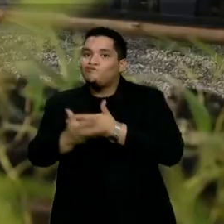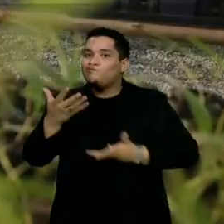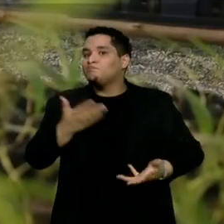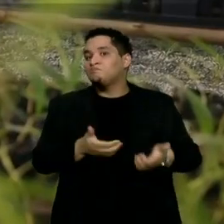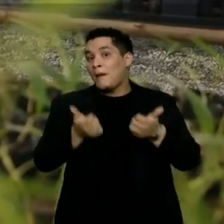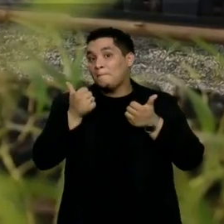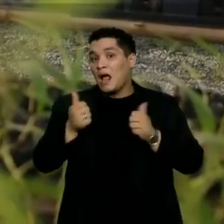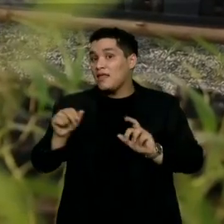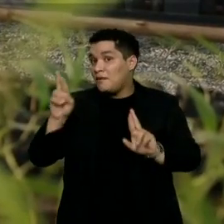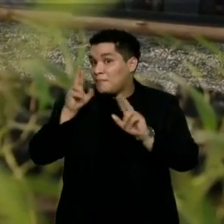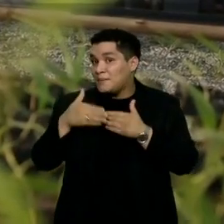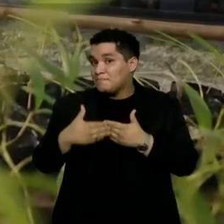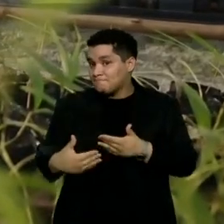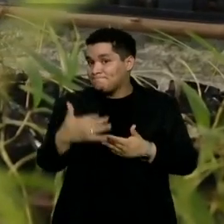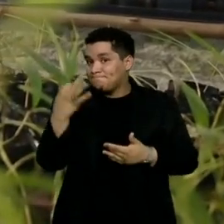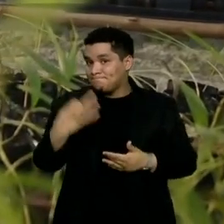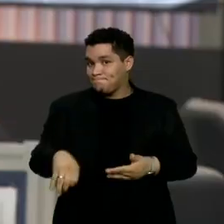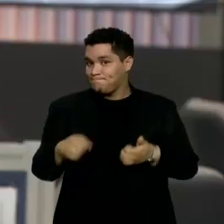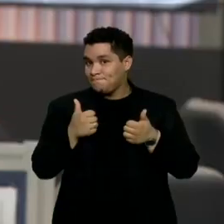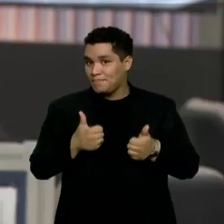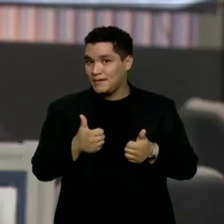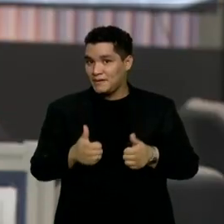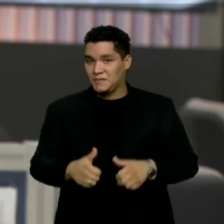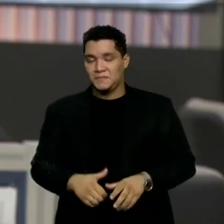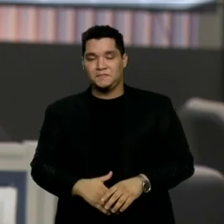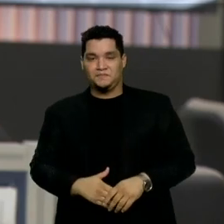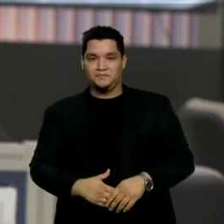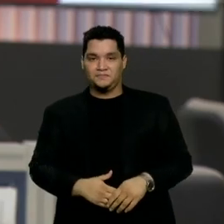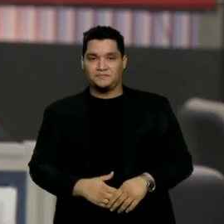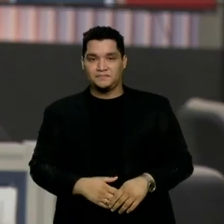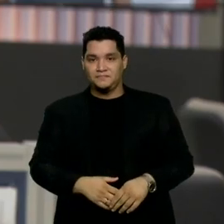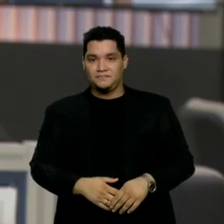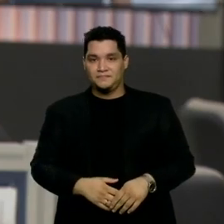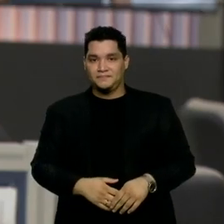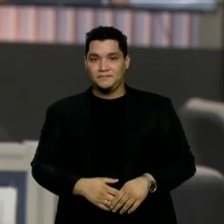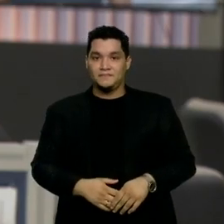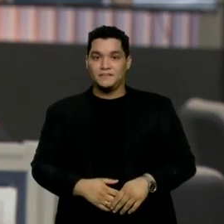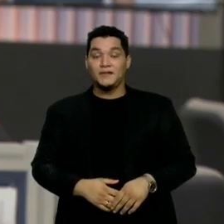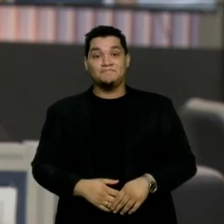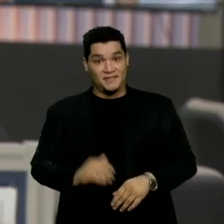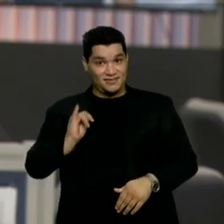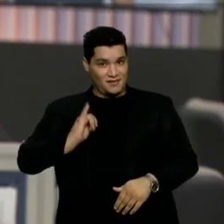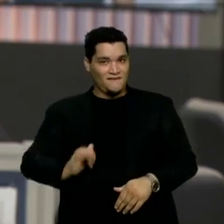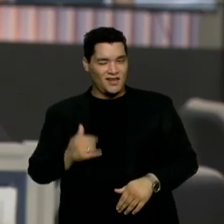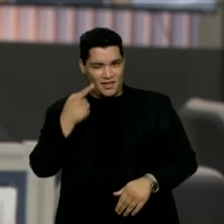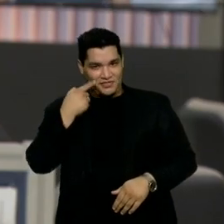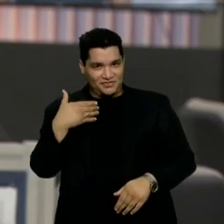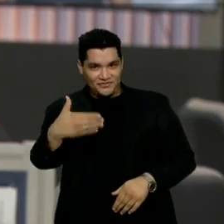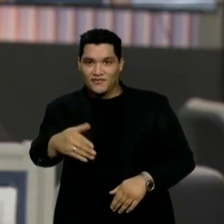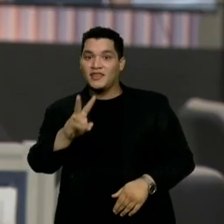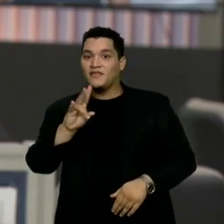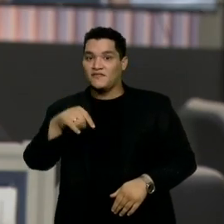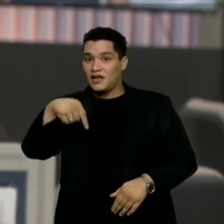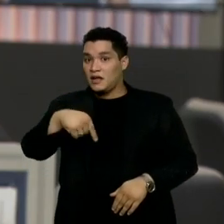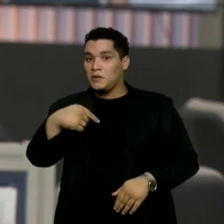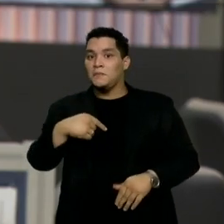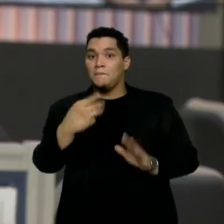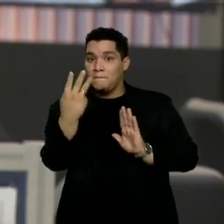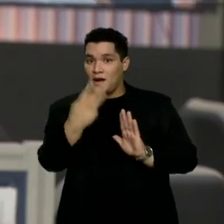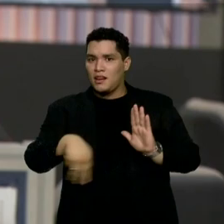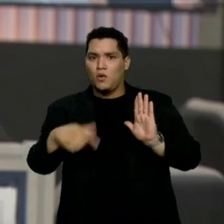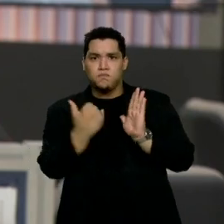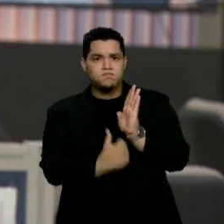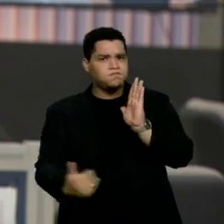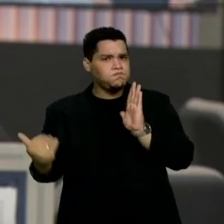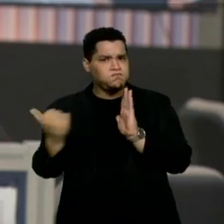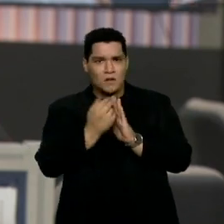vai dar tudo certo que vai dar bom e veja no próximo bloco Maranhão registra um aumento de percentual de Condutores com